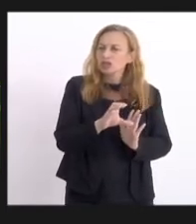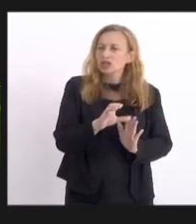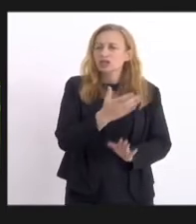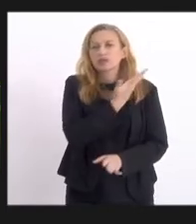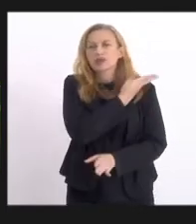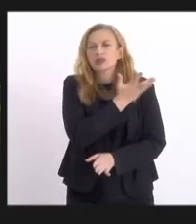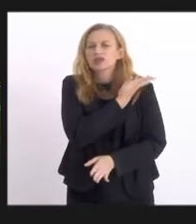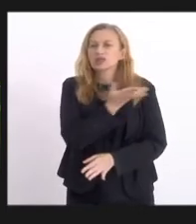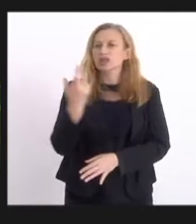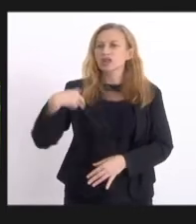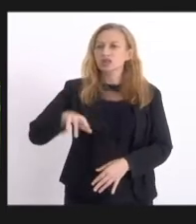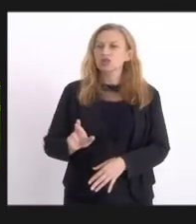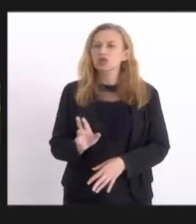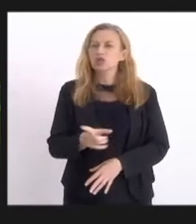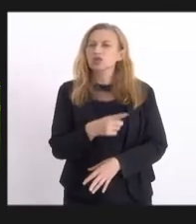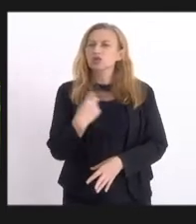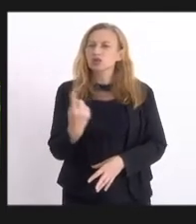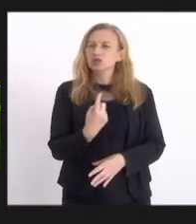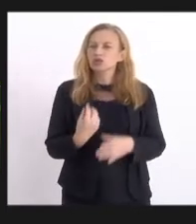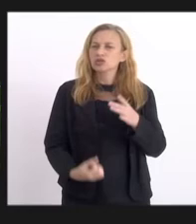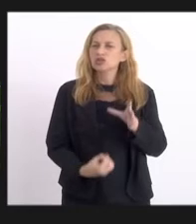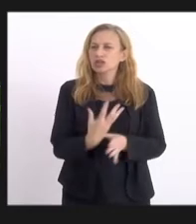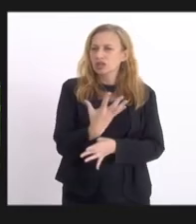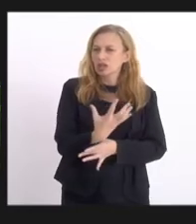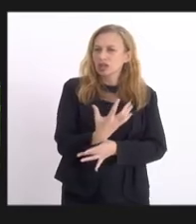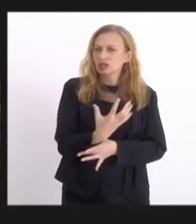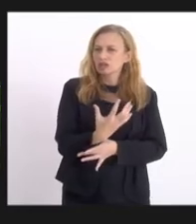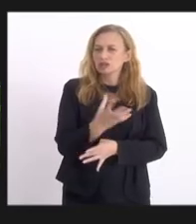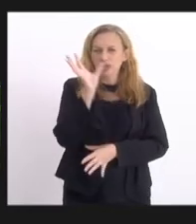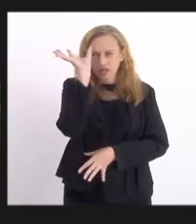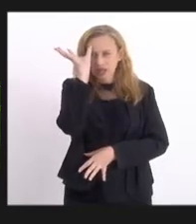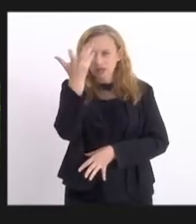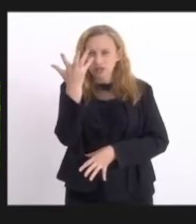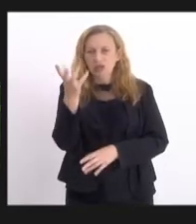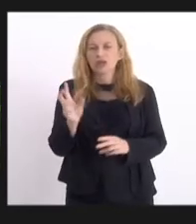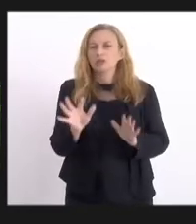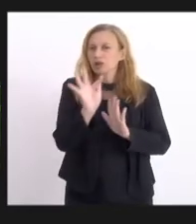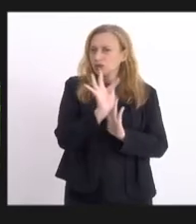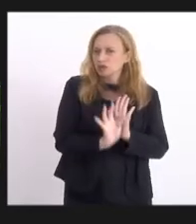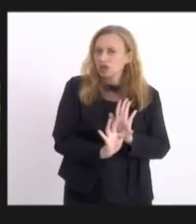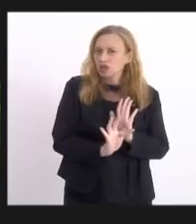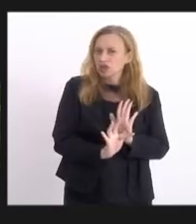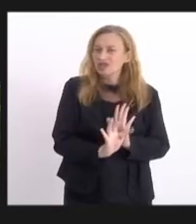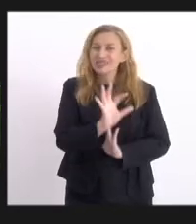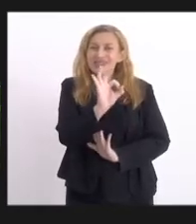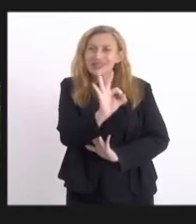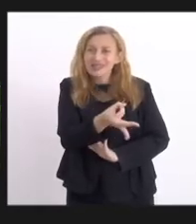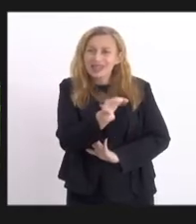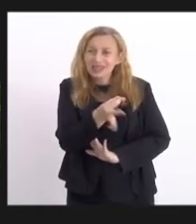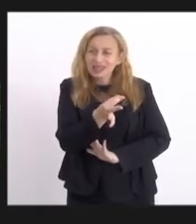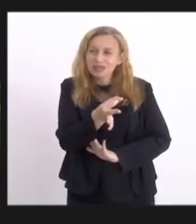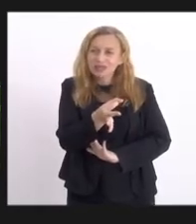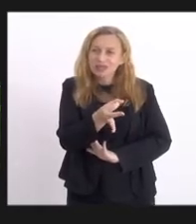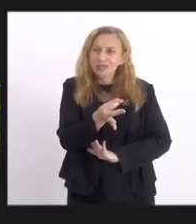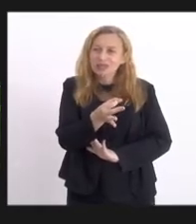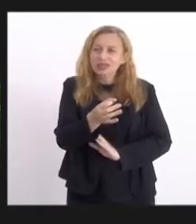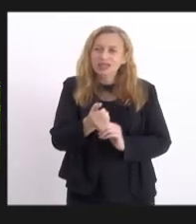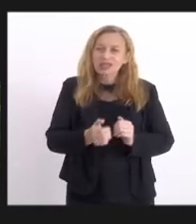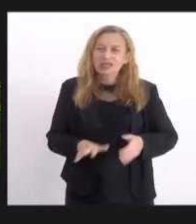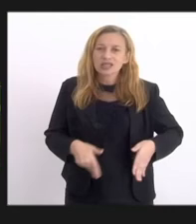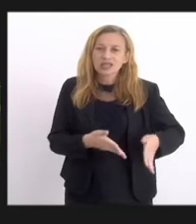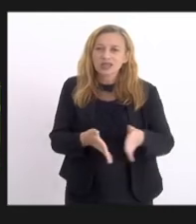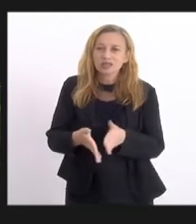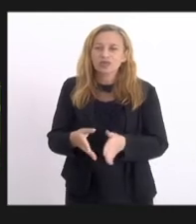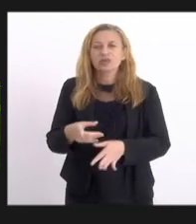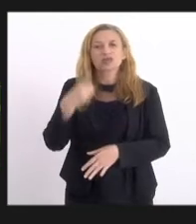né? E o que nós construímos de solução para o texto foi exatamente nessa linha que o Luiz Paulo apontou, né?